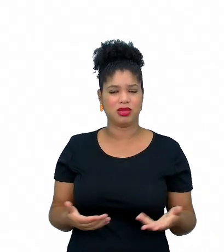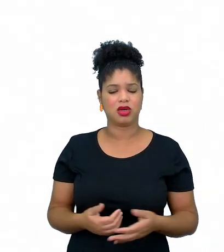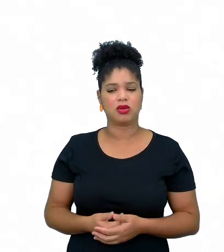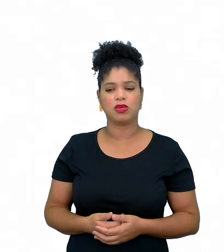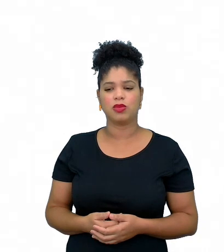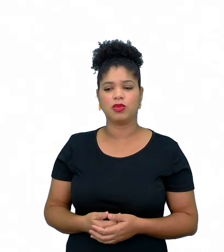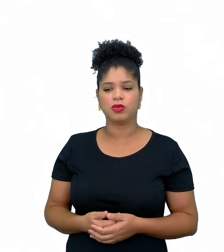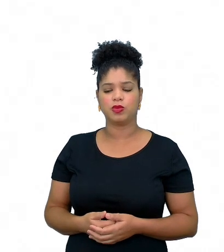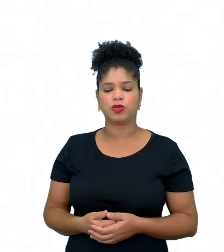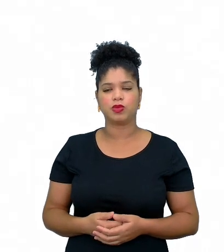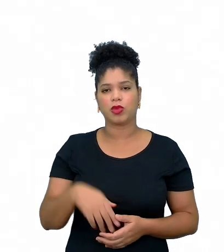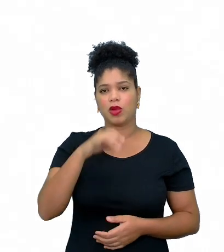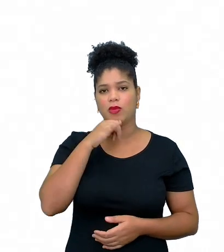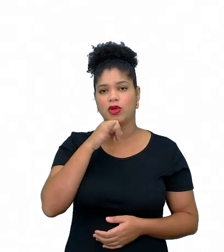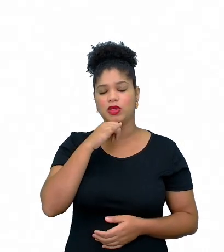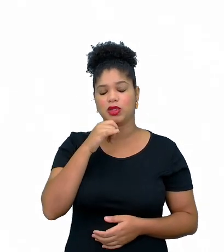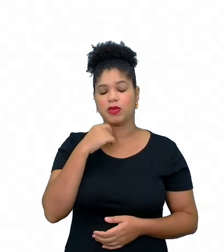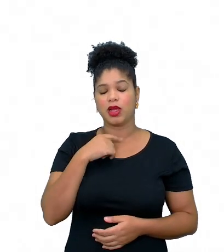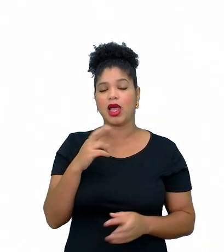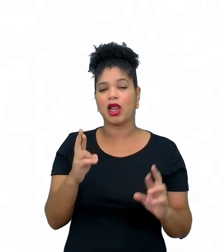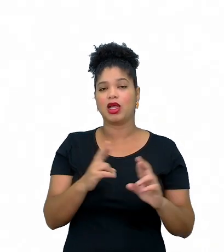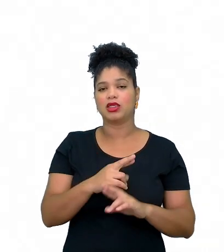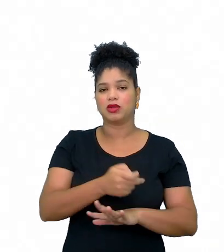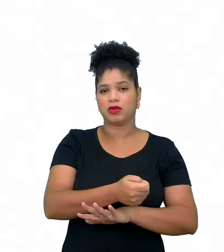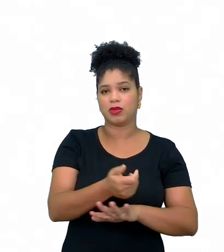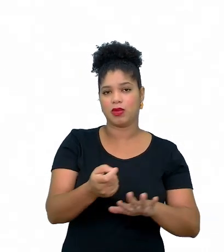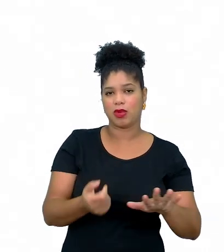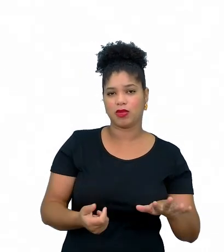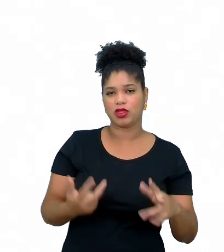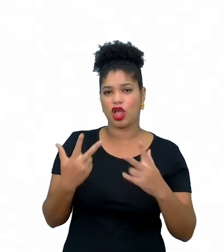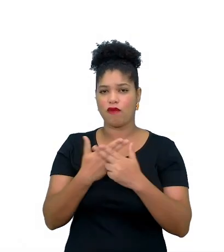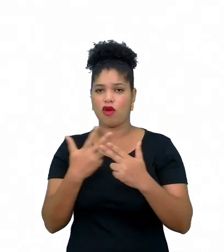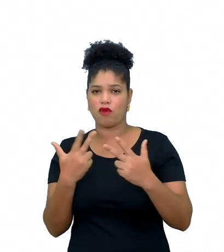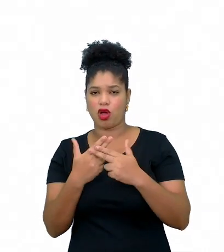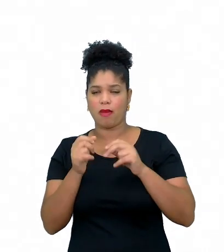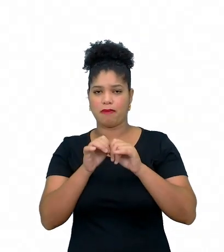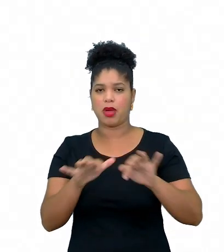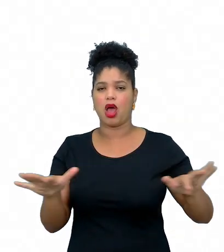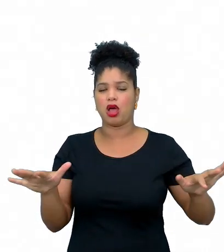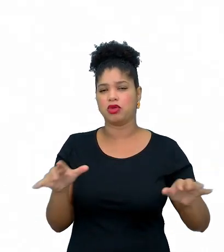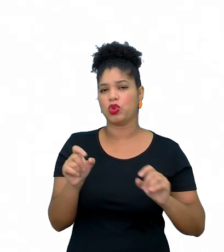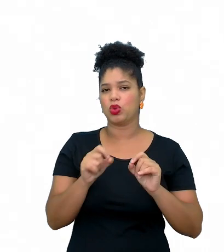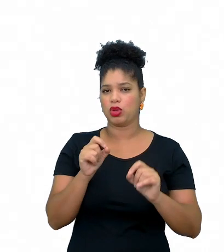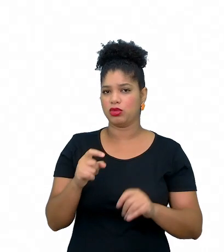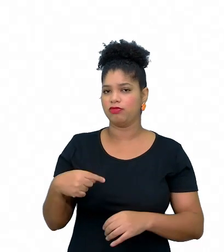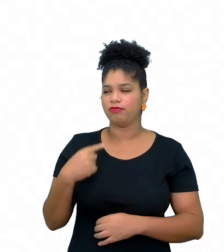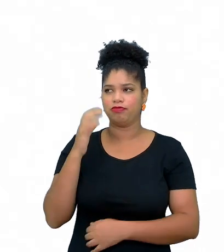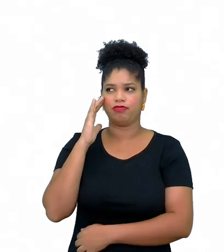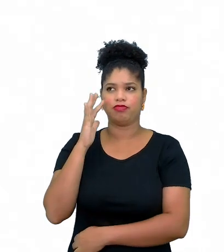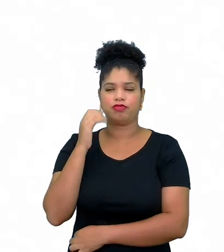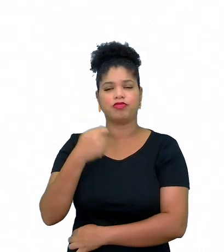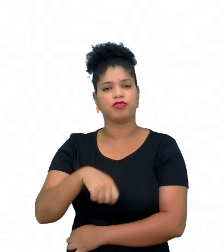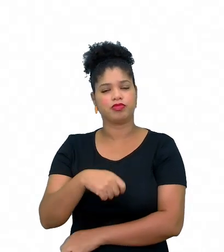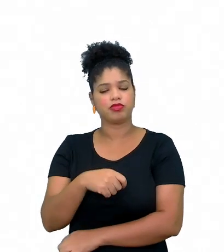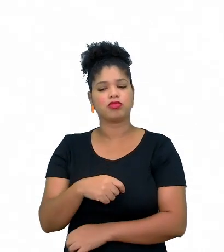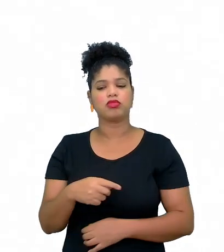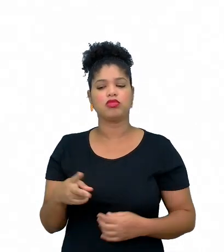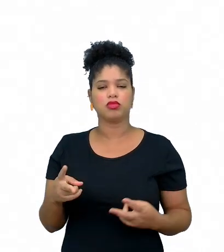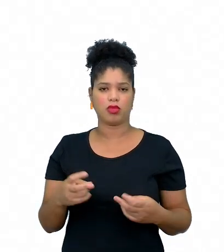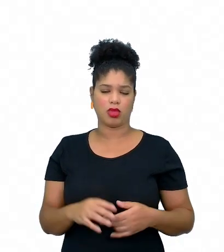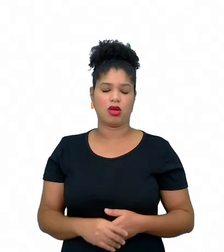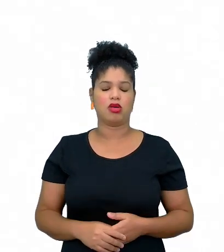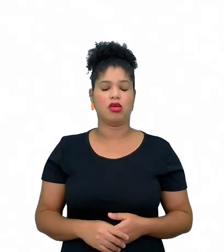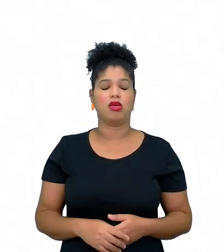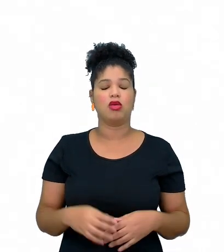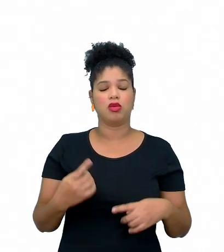de parentesco com as fake news? De que maneira a gente pode estar sempre trabalhando com isso, trazendo isso? Aí a